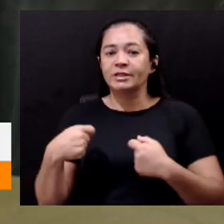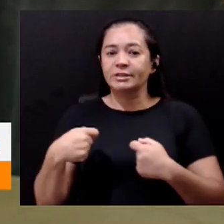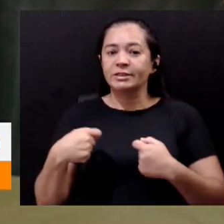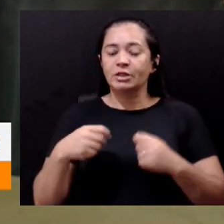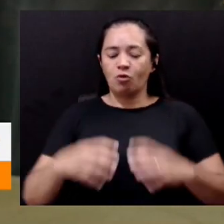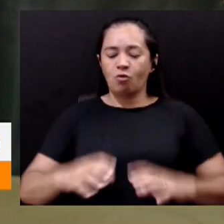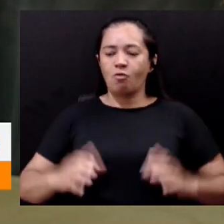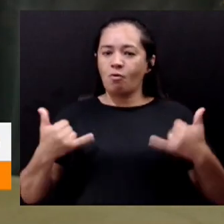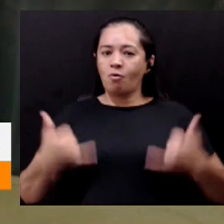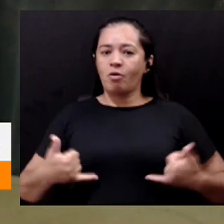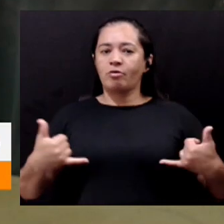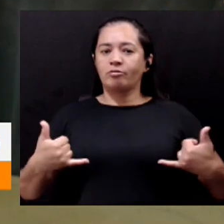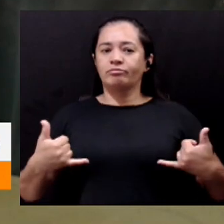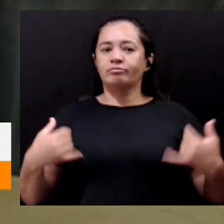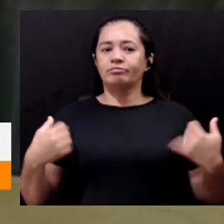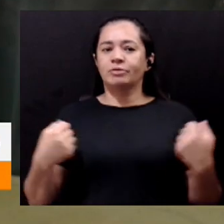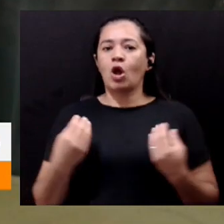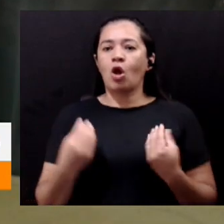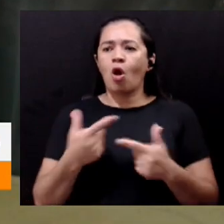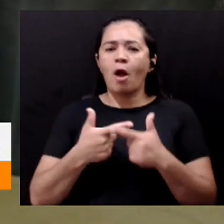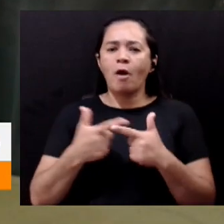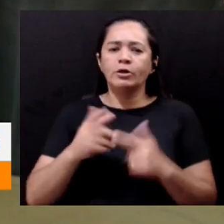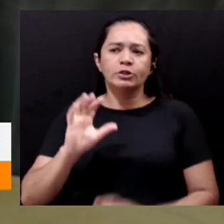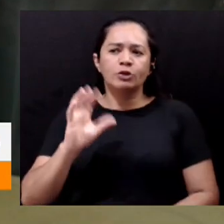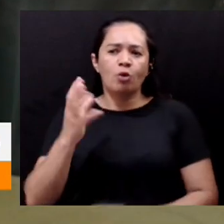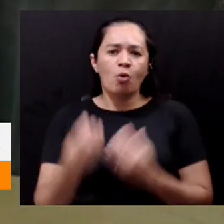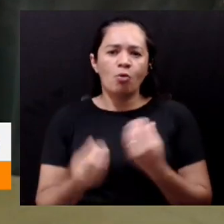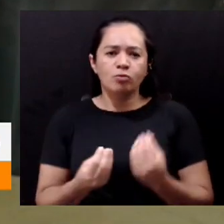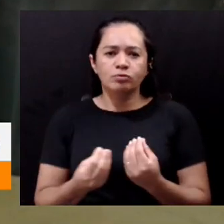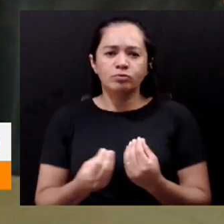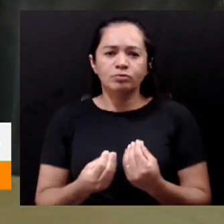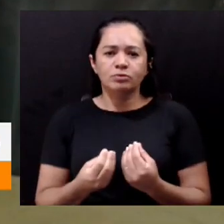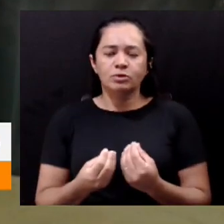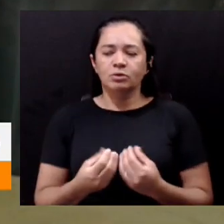sociais. O problema surge quando ele é inflado